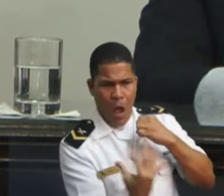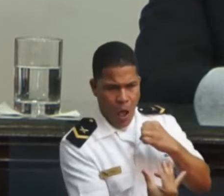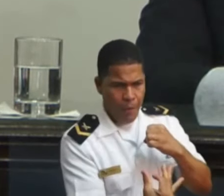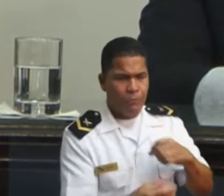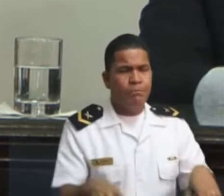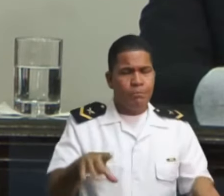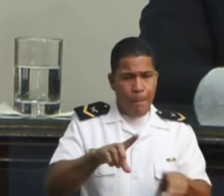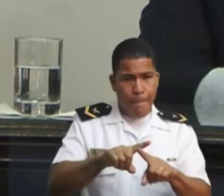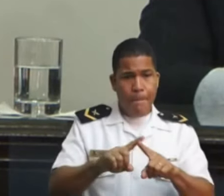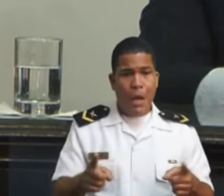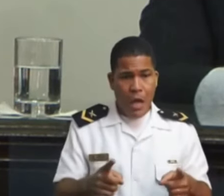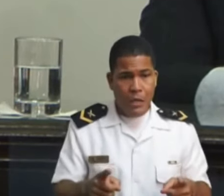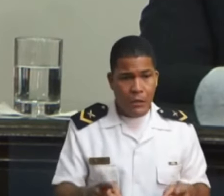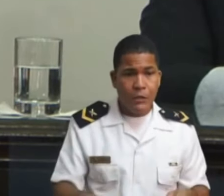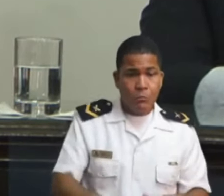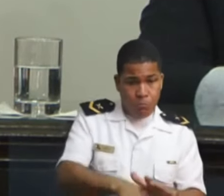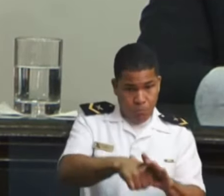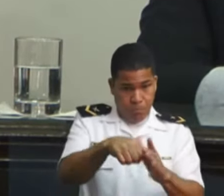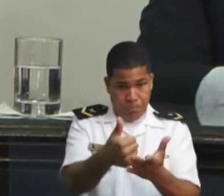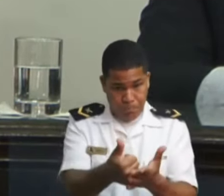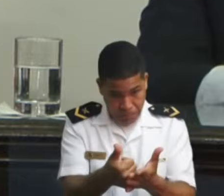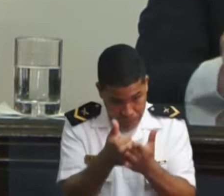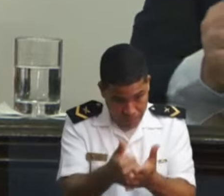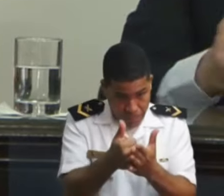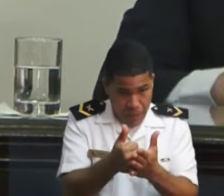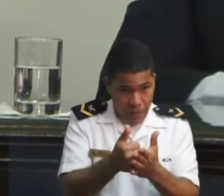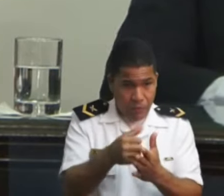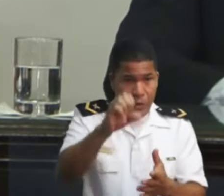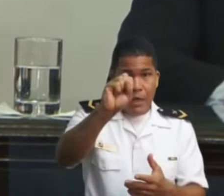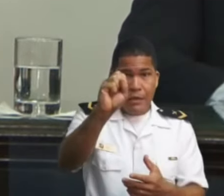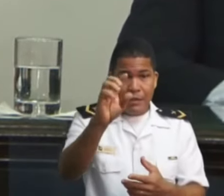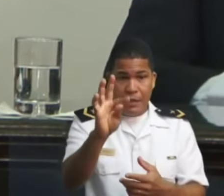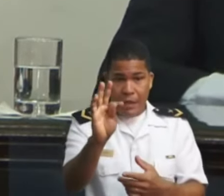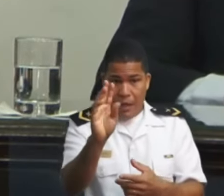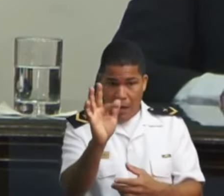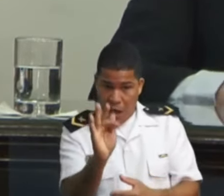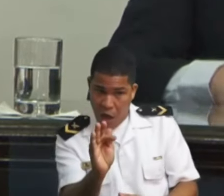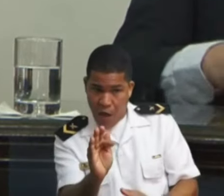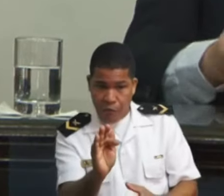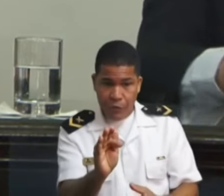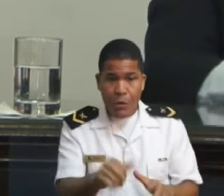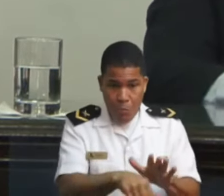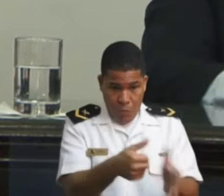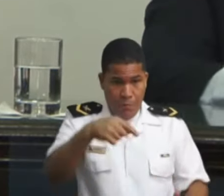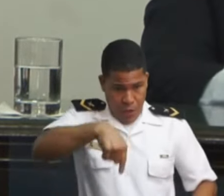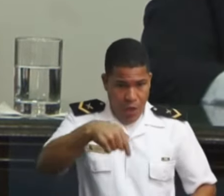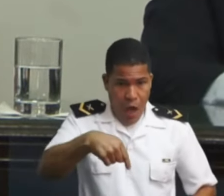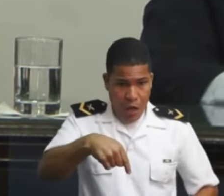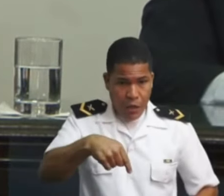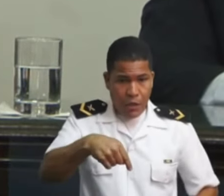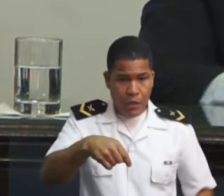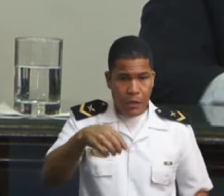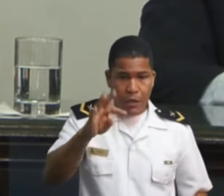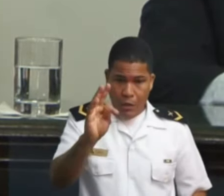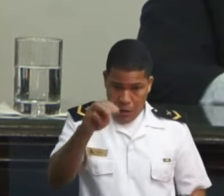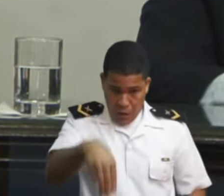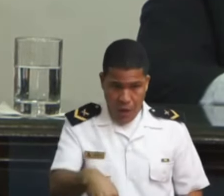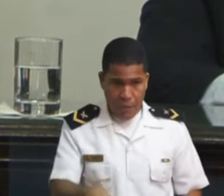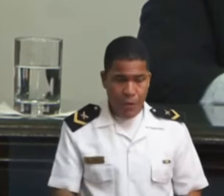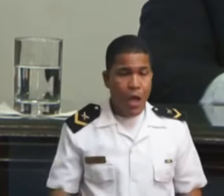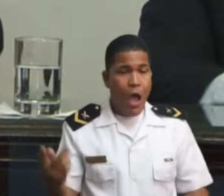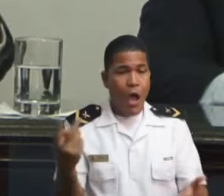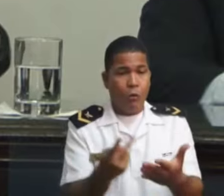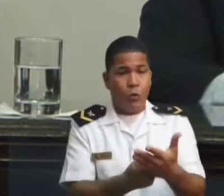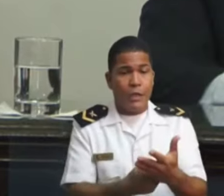o fizemos primeiro do que o Supremo Tribunal Federal, diga-se de passagem. Quando houve a pandemia e